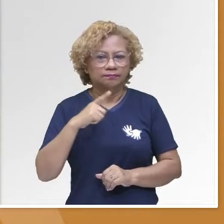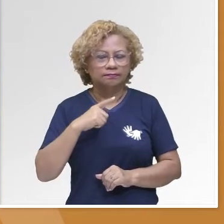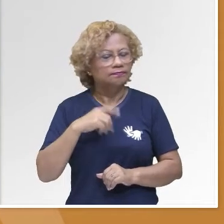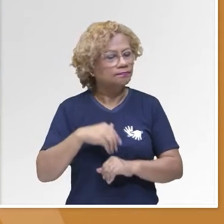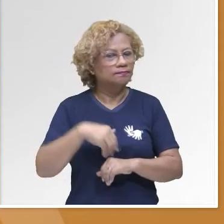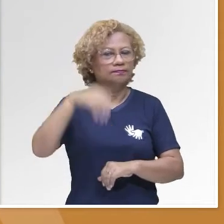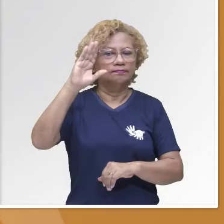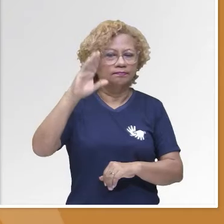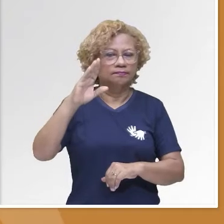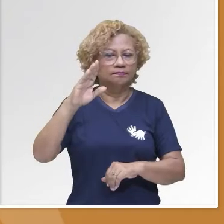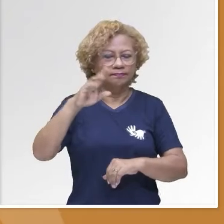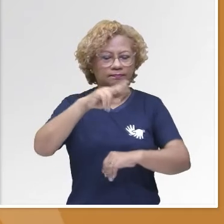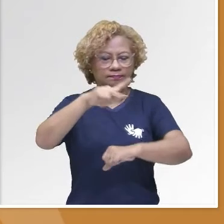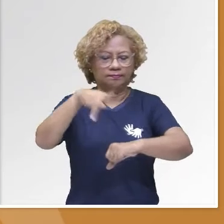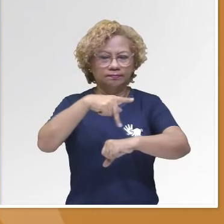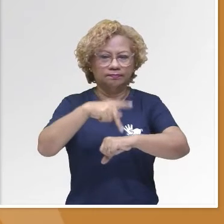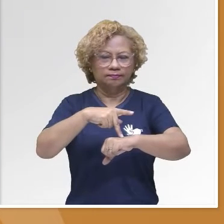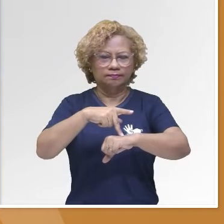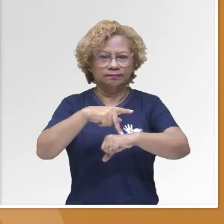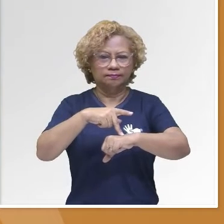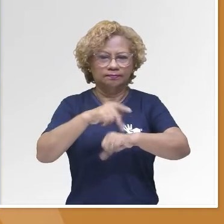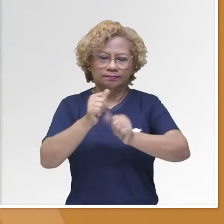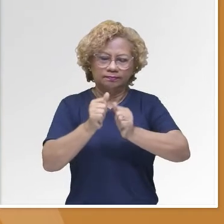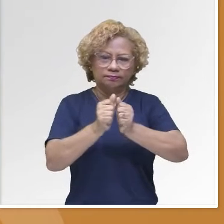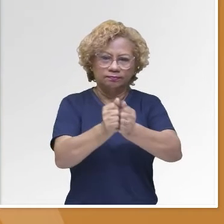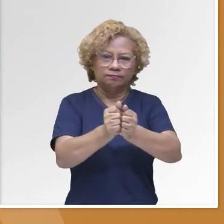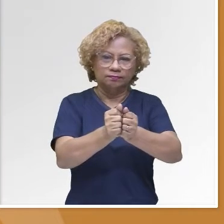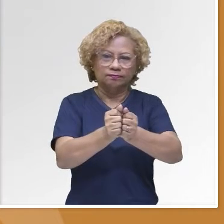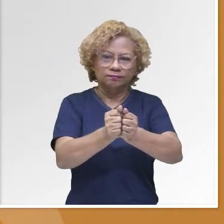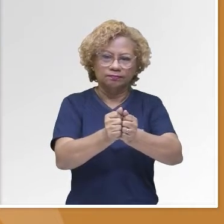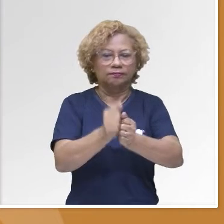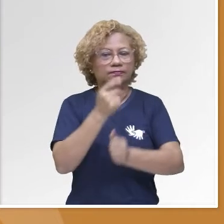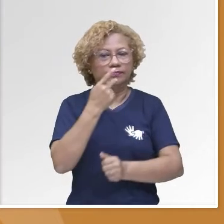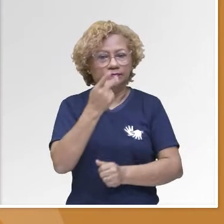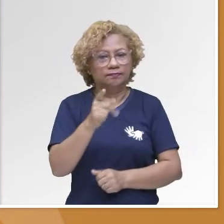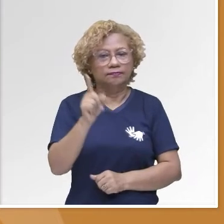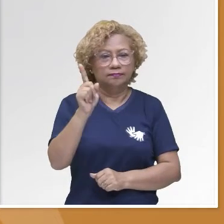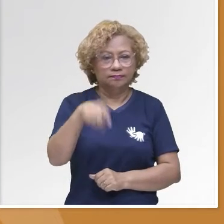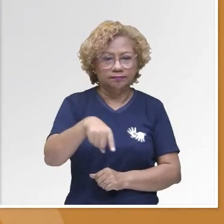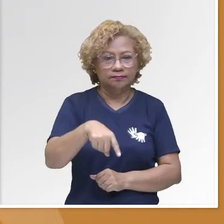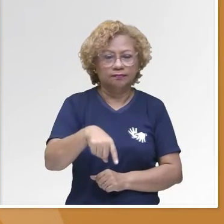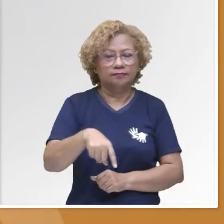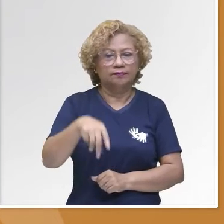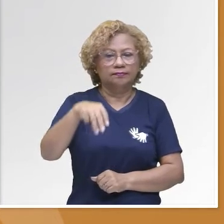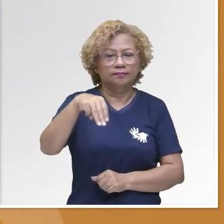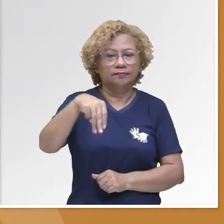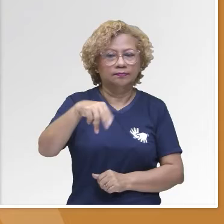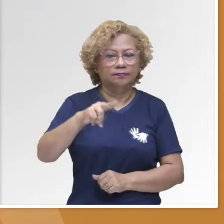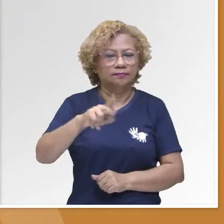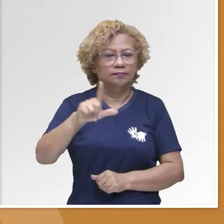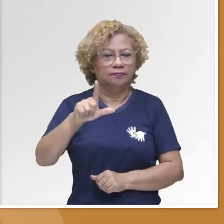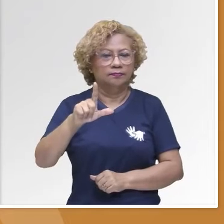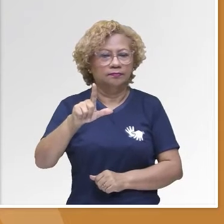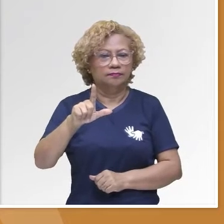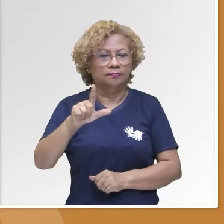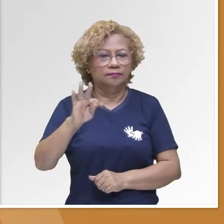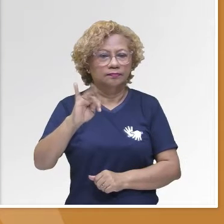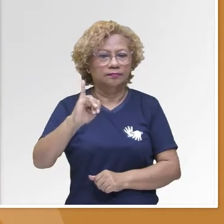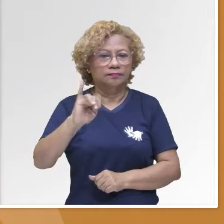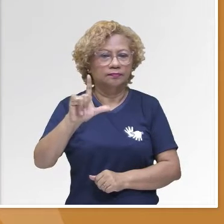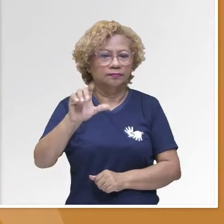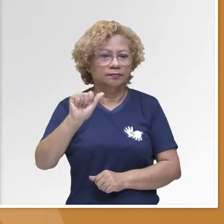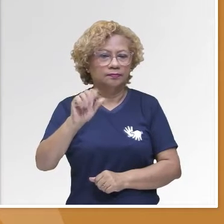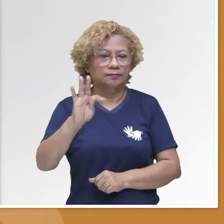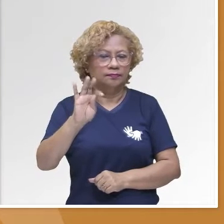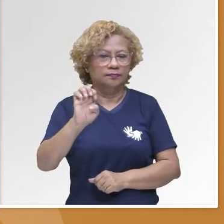verificar esses acordos comerciais, então a gente observa que já não vai ser um acordo bilateral, né? Vai ser já um